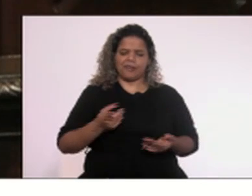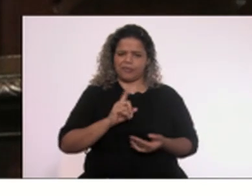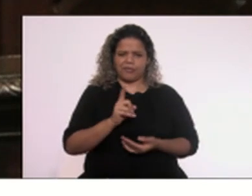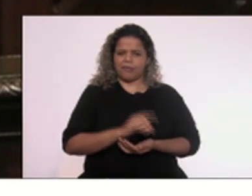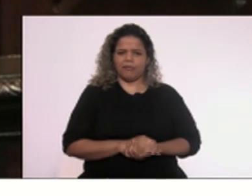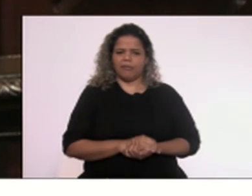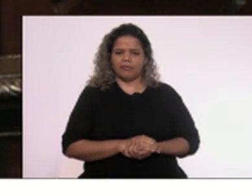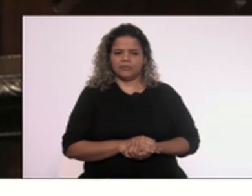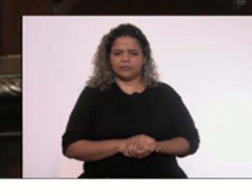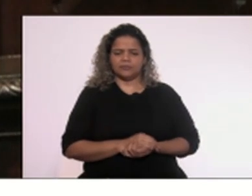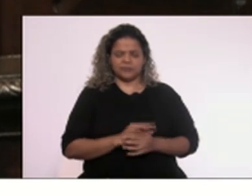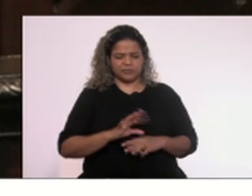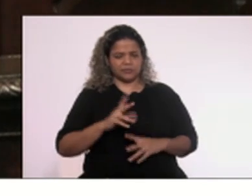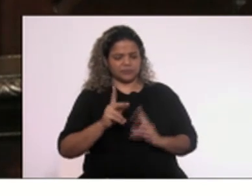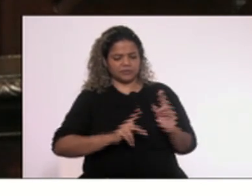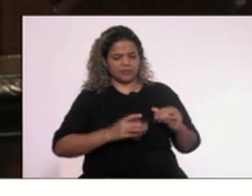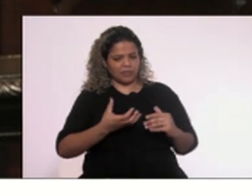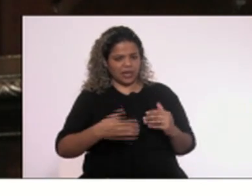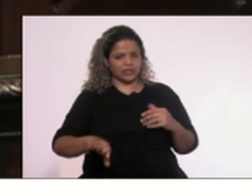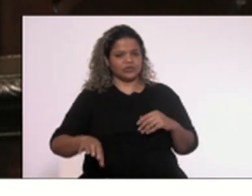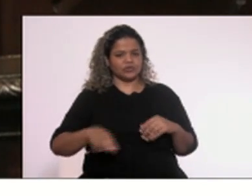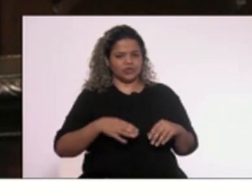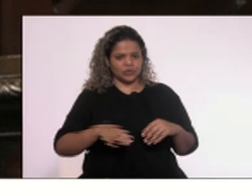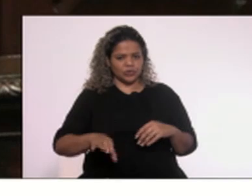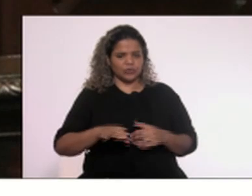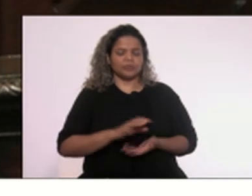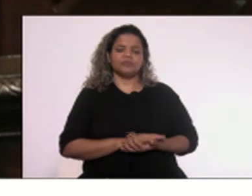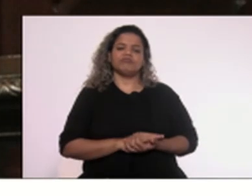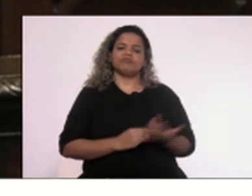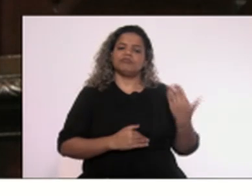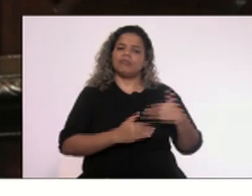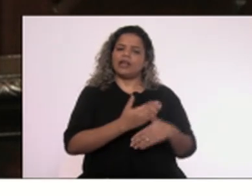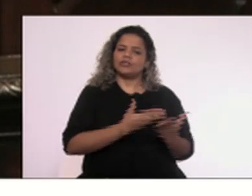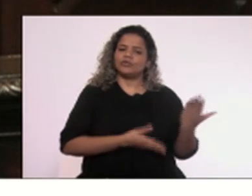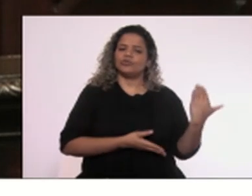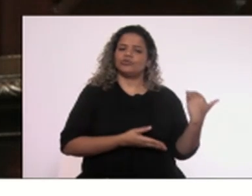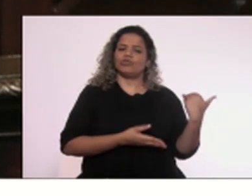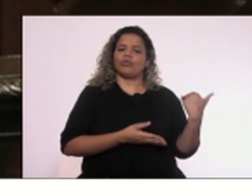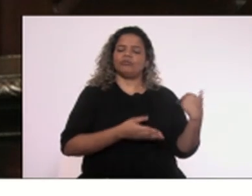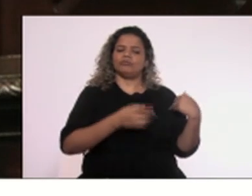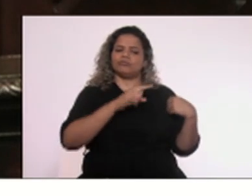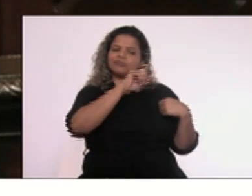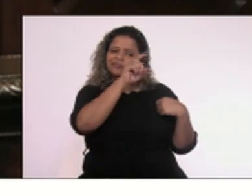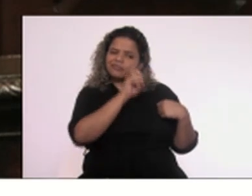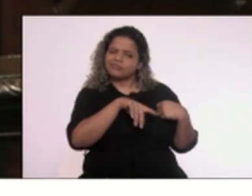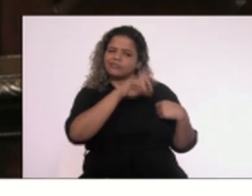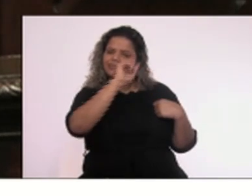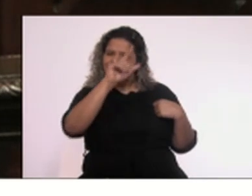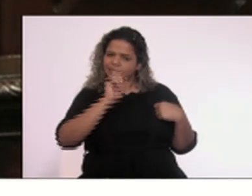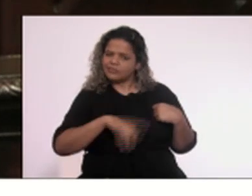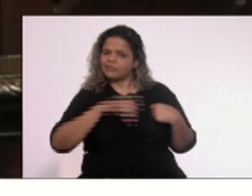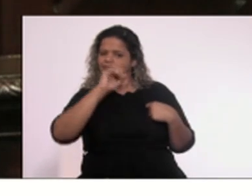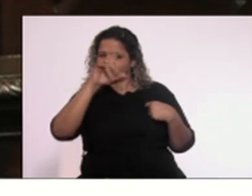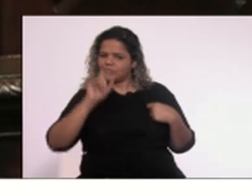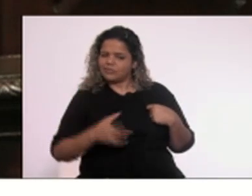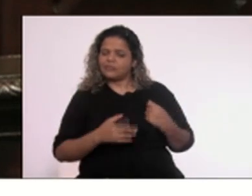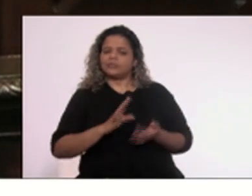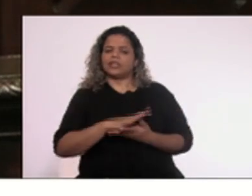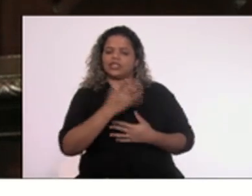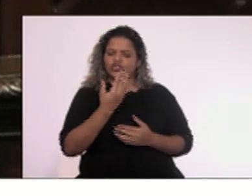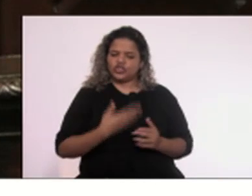ontem, e esse partido agora passou a ter essa prerrogativa de quem